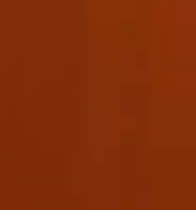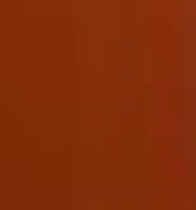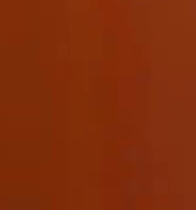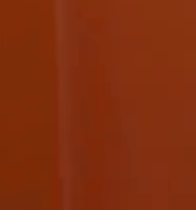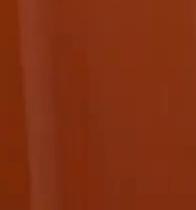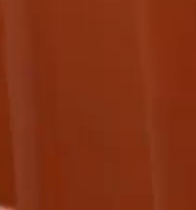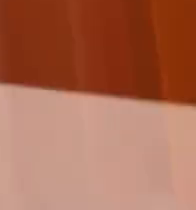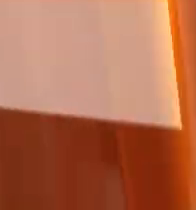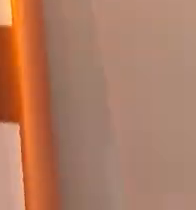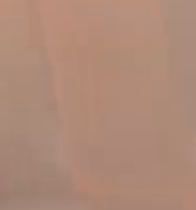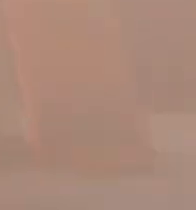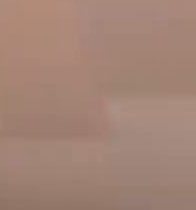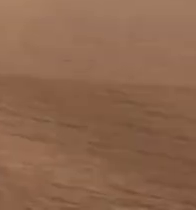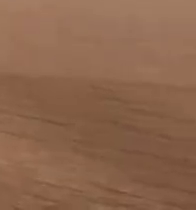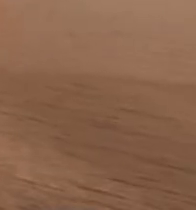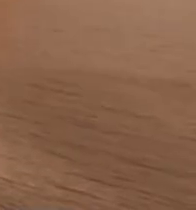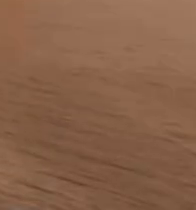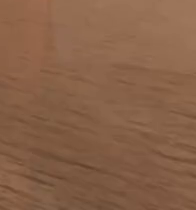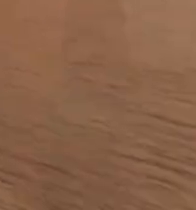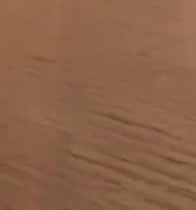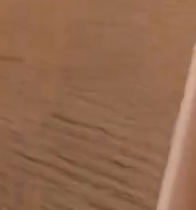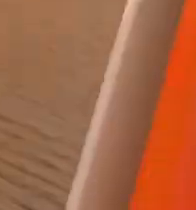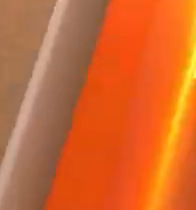@ge.globo ah